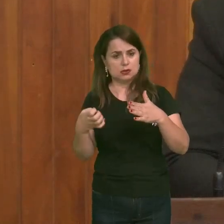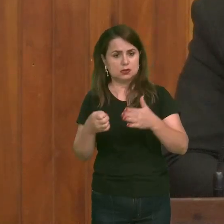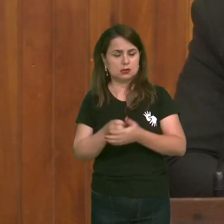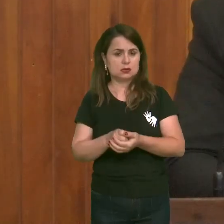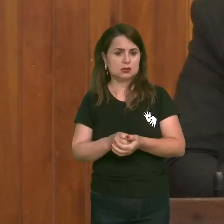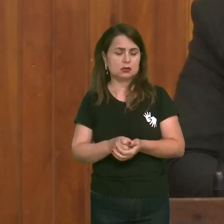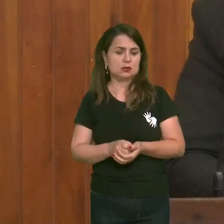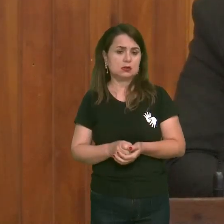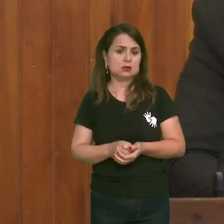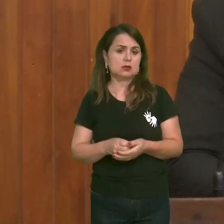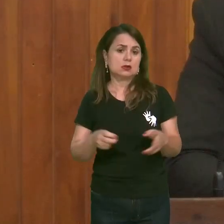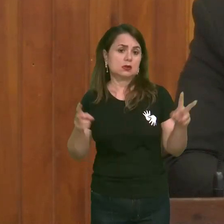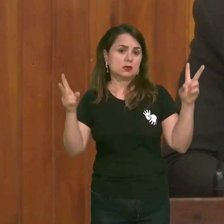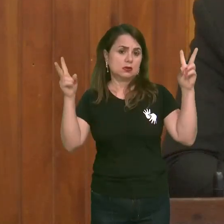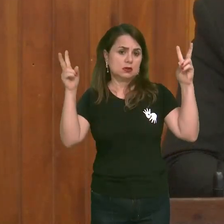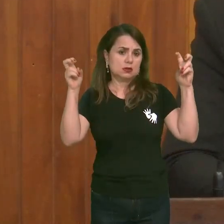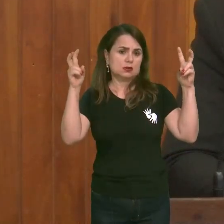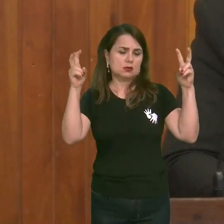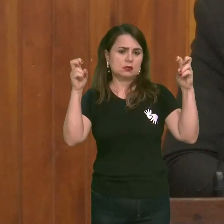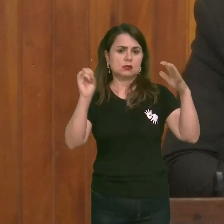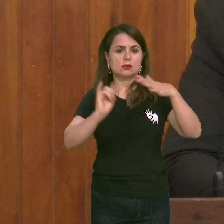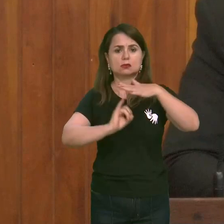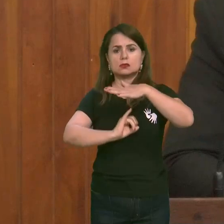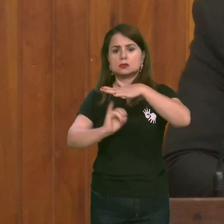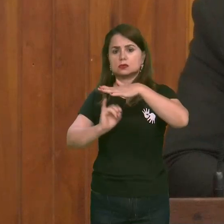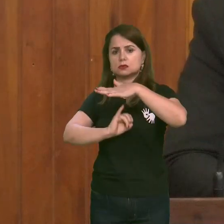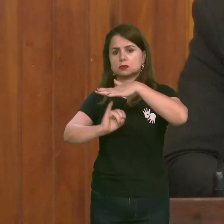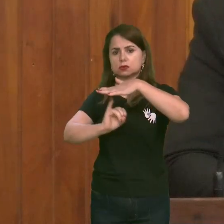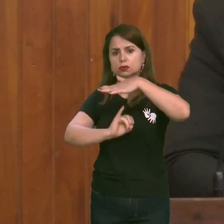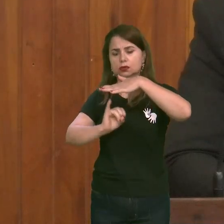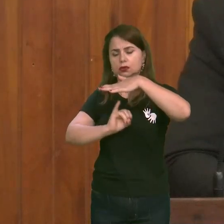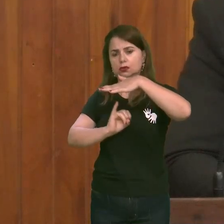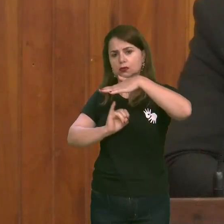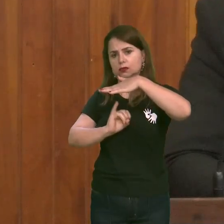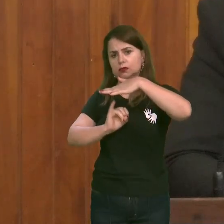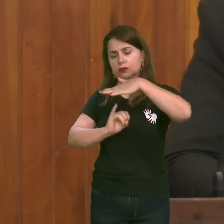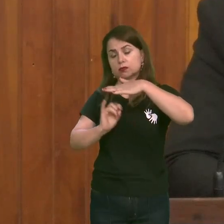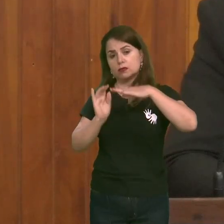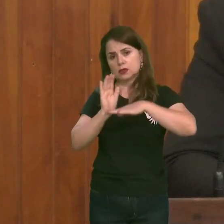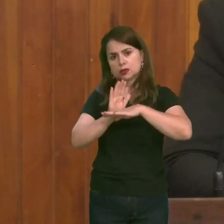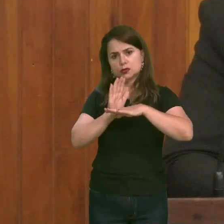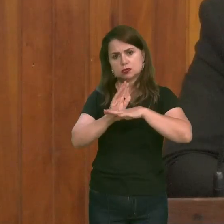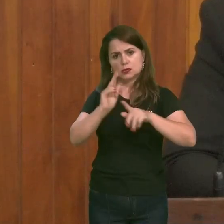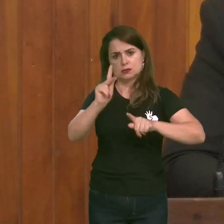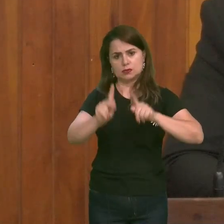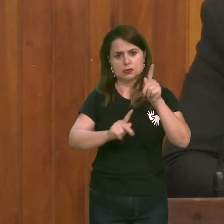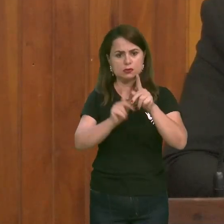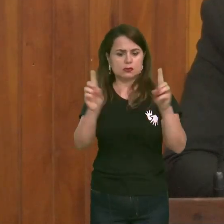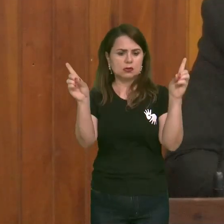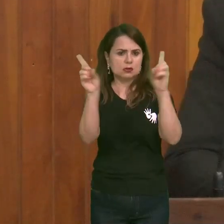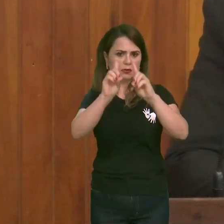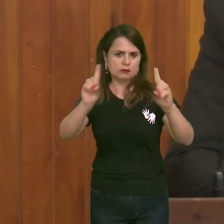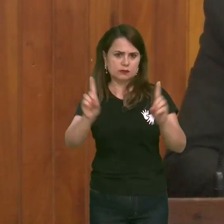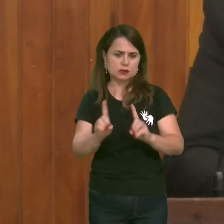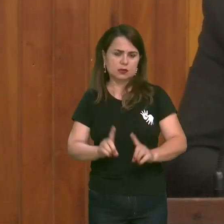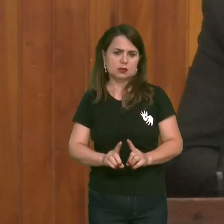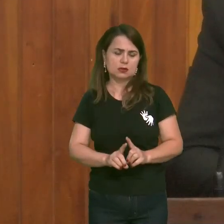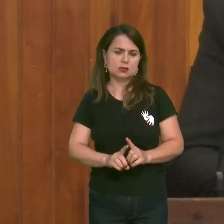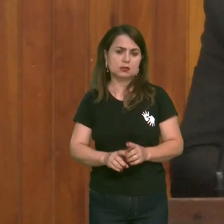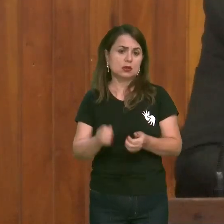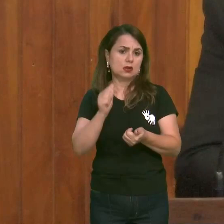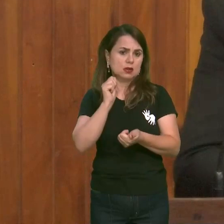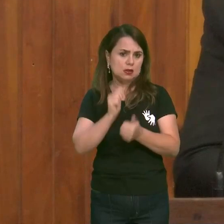entre aspas uma instituição melhor dizendo porque ajuda atletas com deficiência então